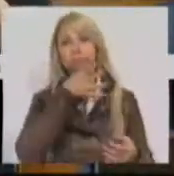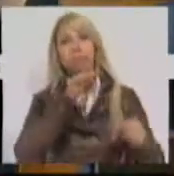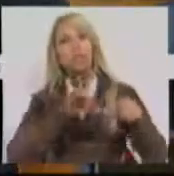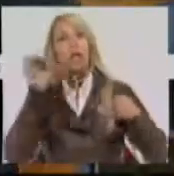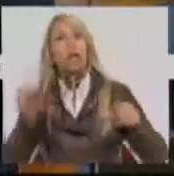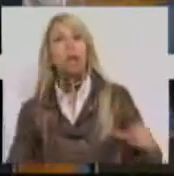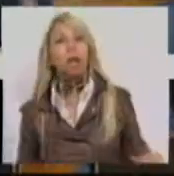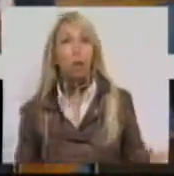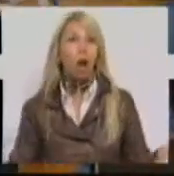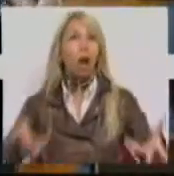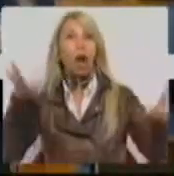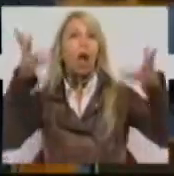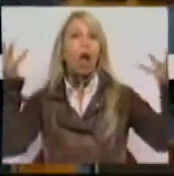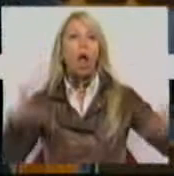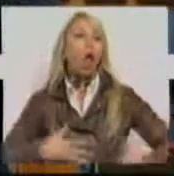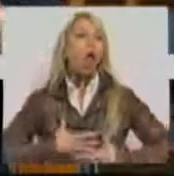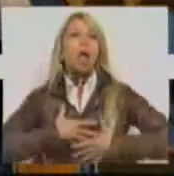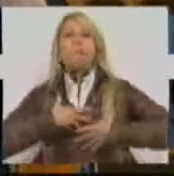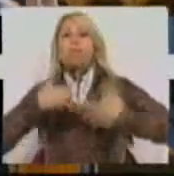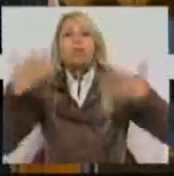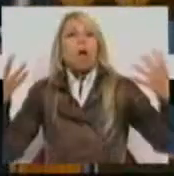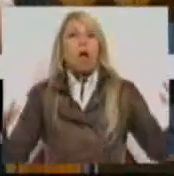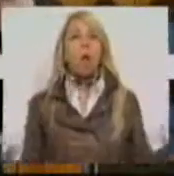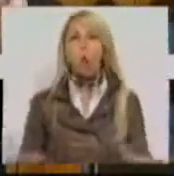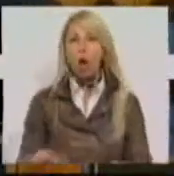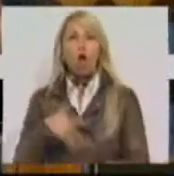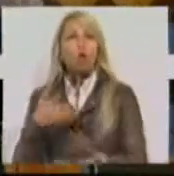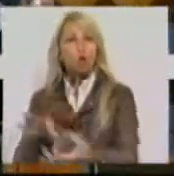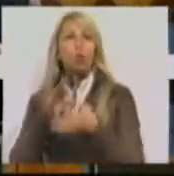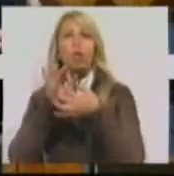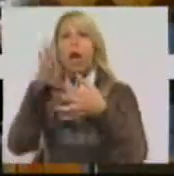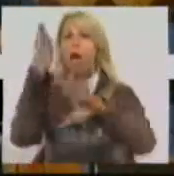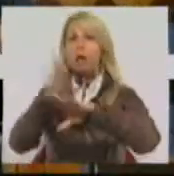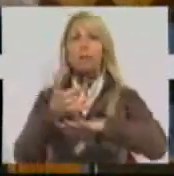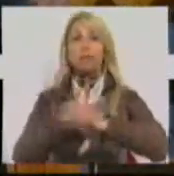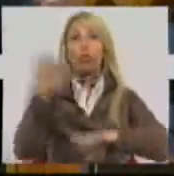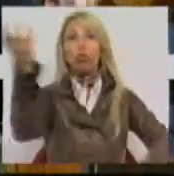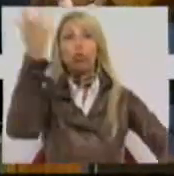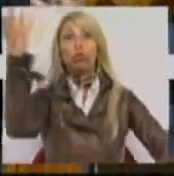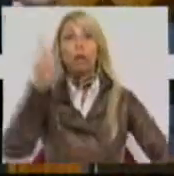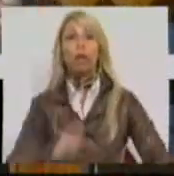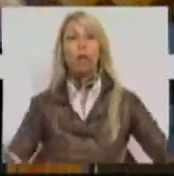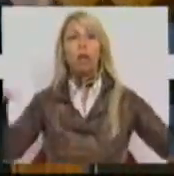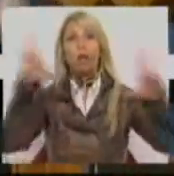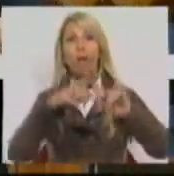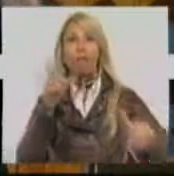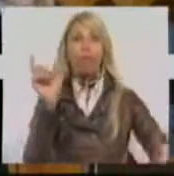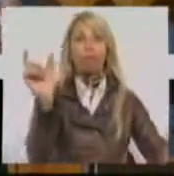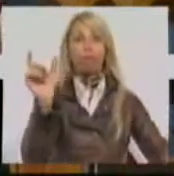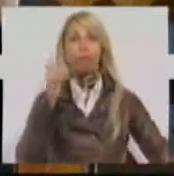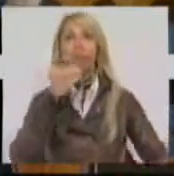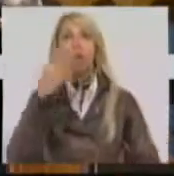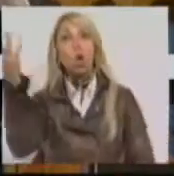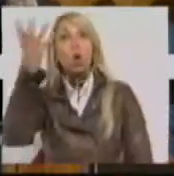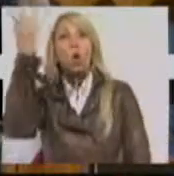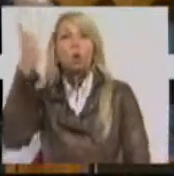declarações transbordantes de emoção e de solidariedade para com o setor cultural, esta nova expressão para designar cultura